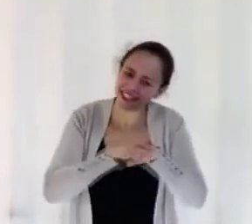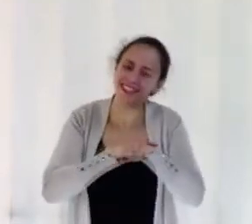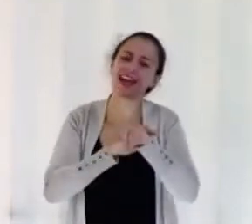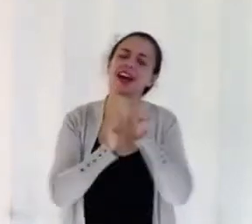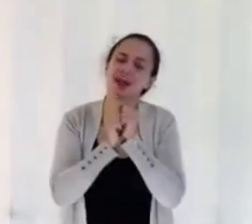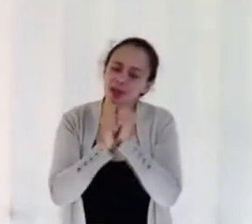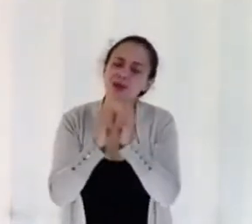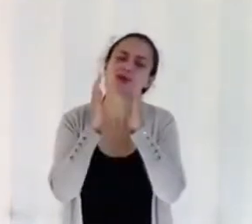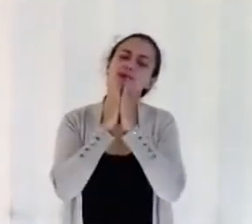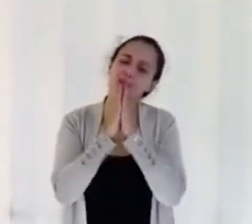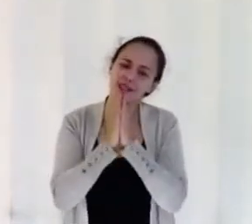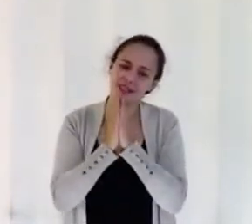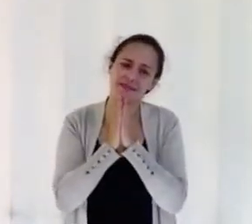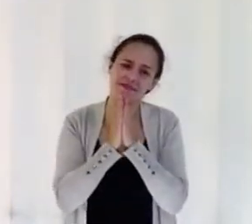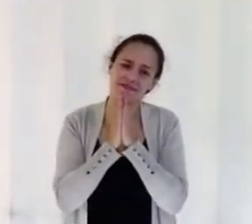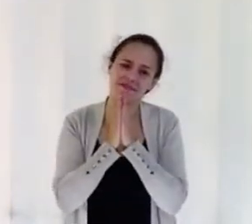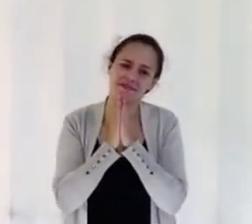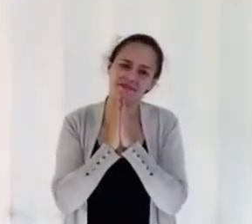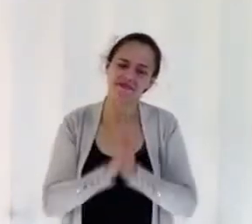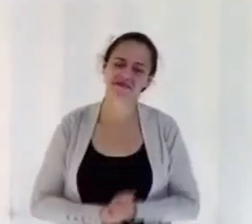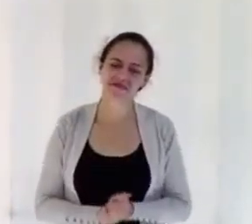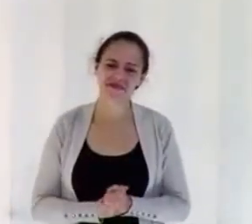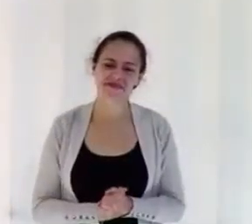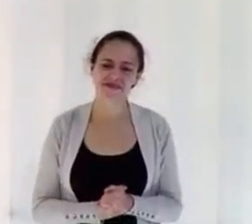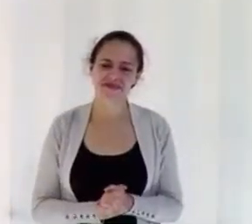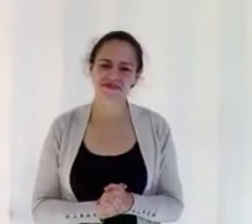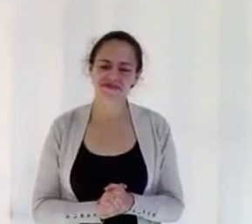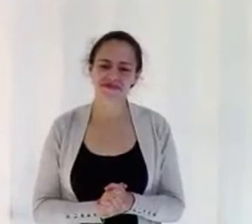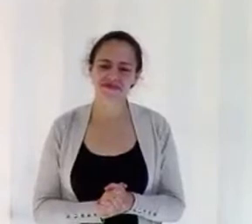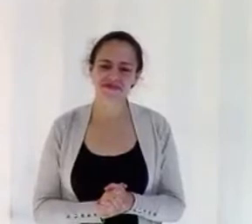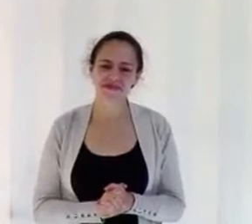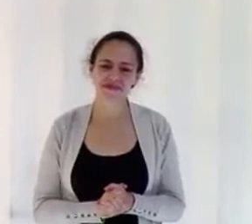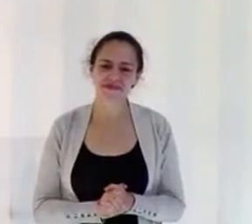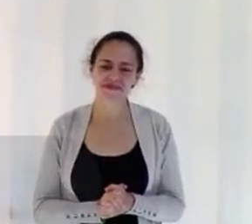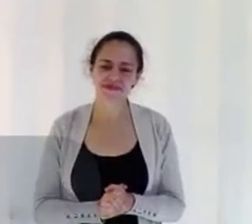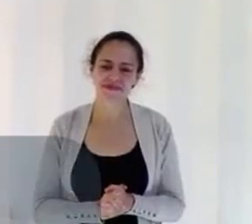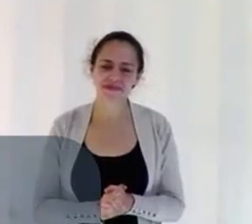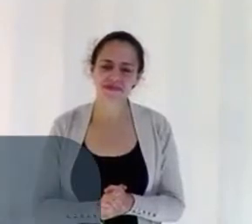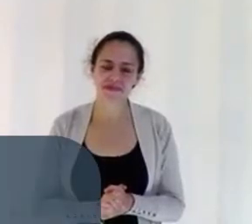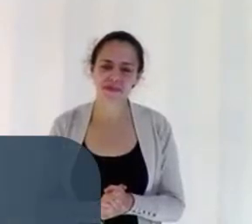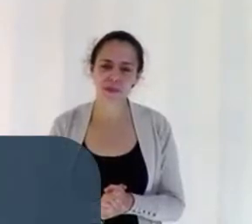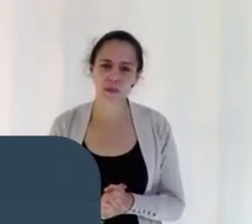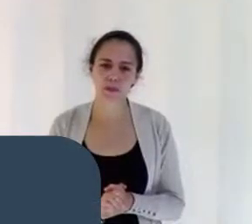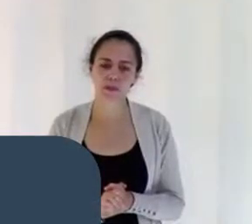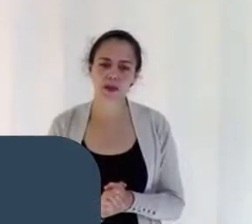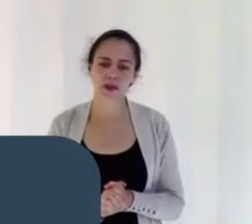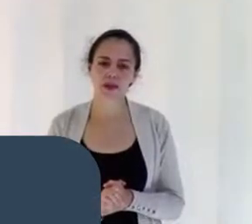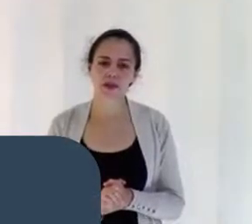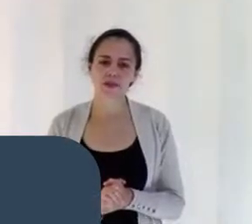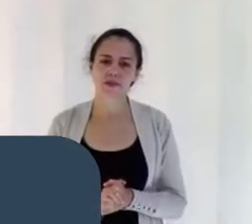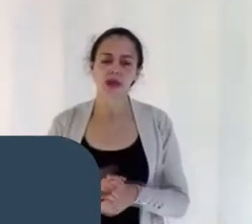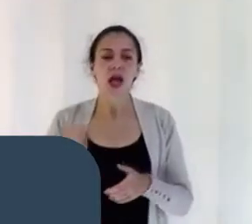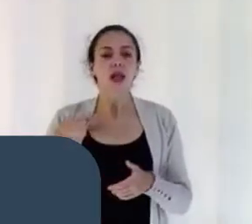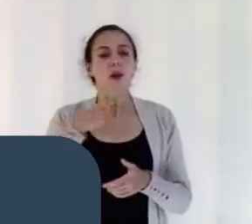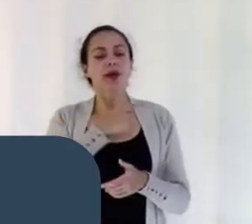vamos orientando. Mas o pastor deve ser, acima de tudo, fiel